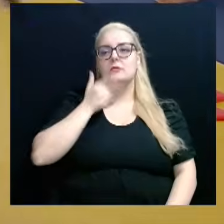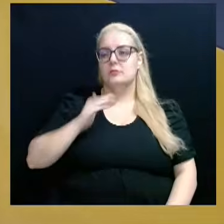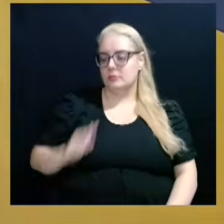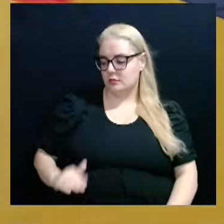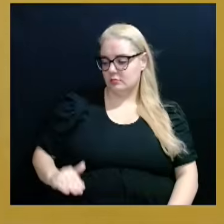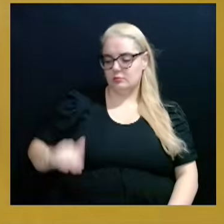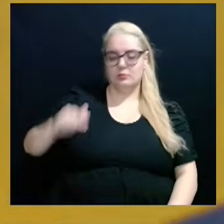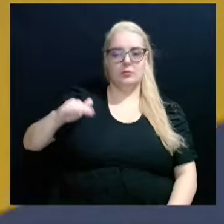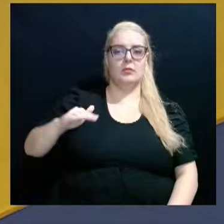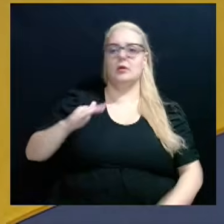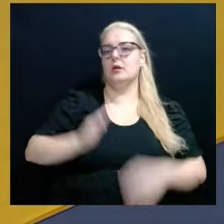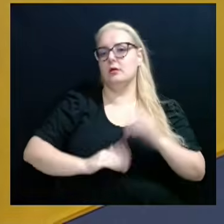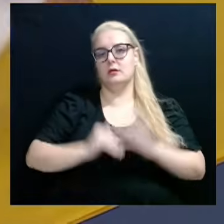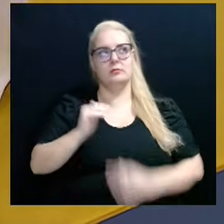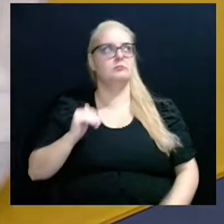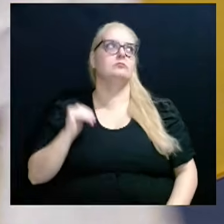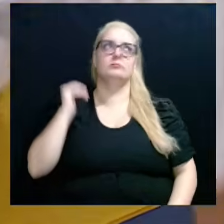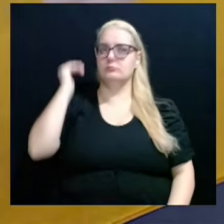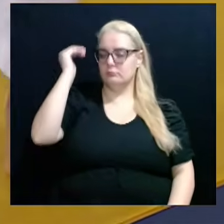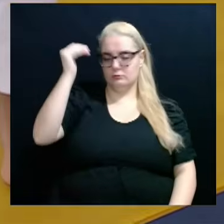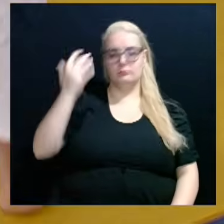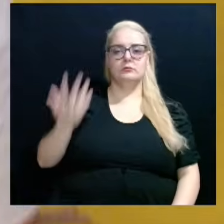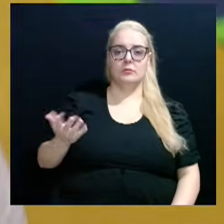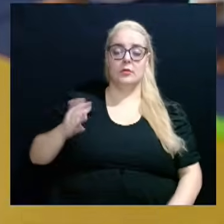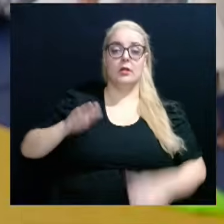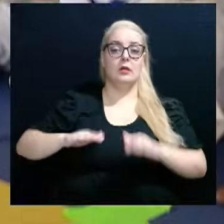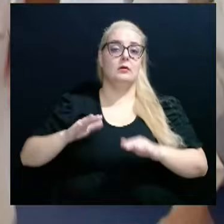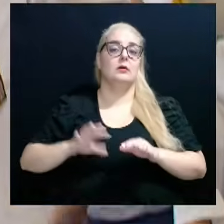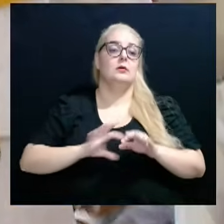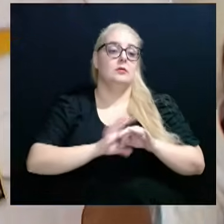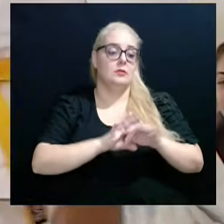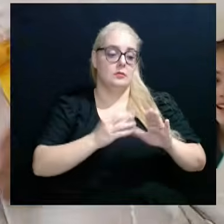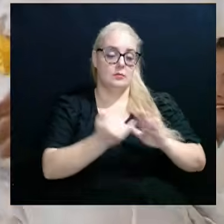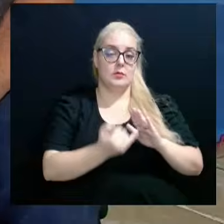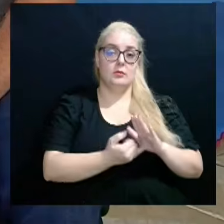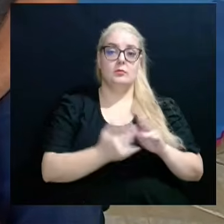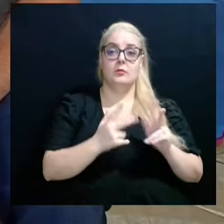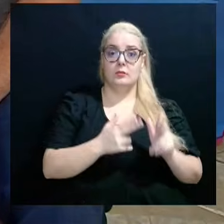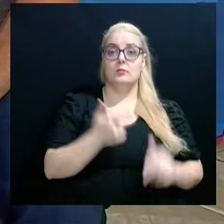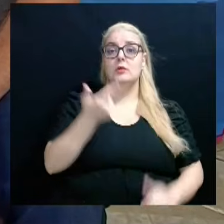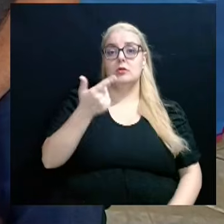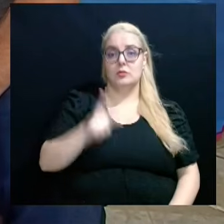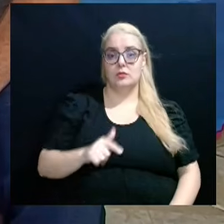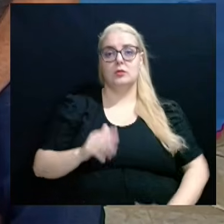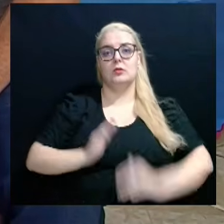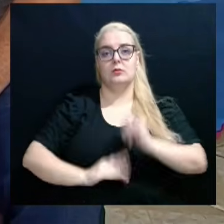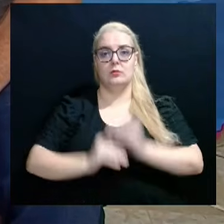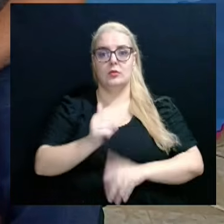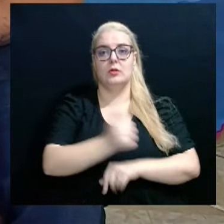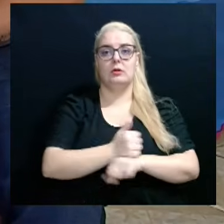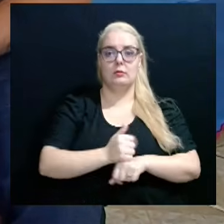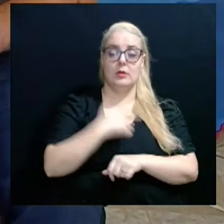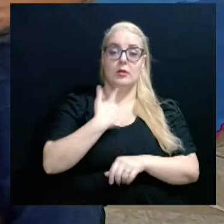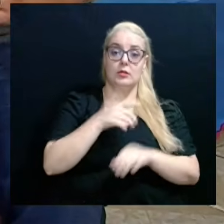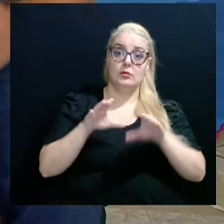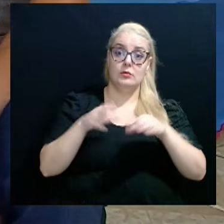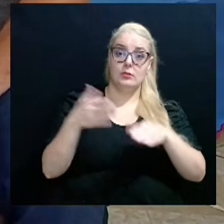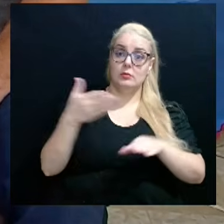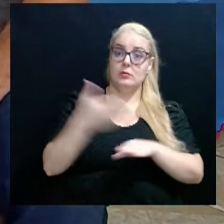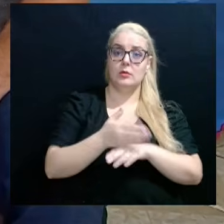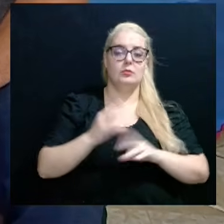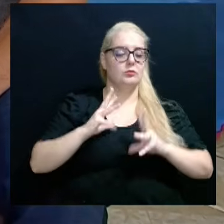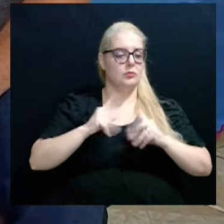né? Muitas vezes eles se desligam da instituição em si, mas continuam como atletas da nossa equipe participando de todos os campeonatos durante todo o